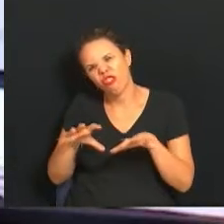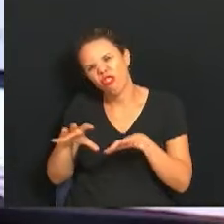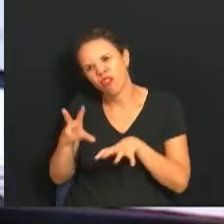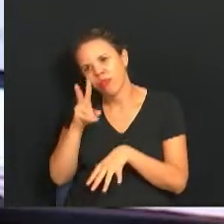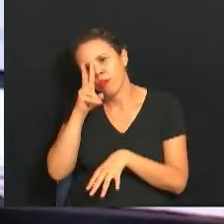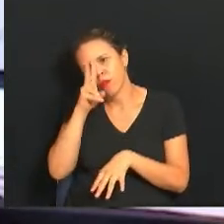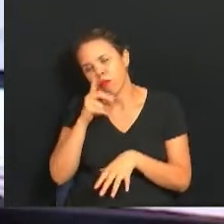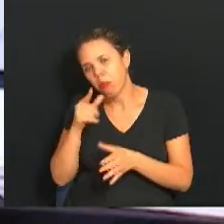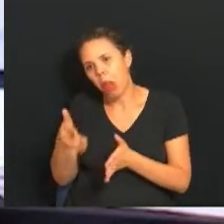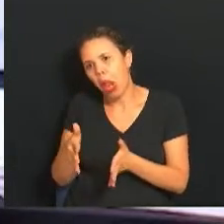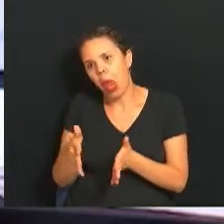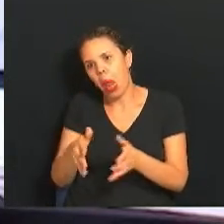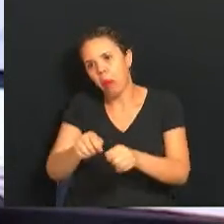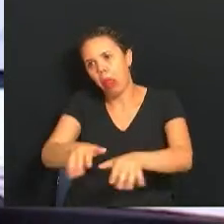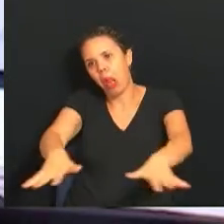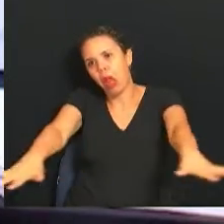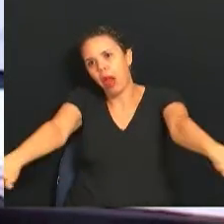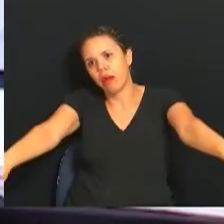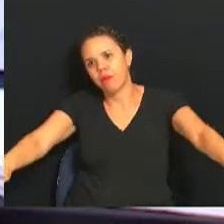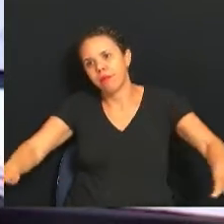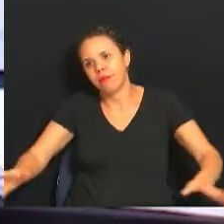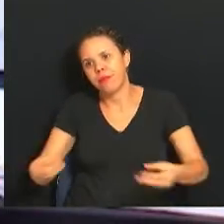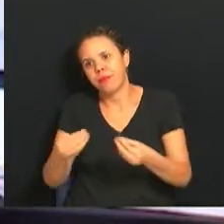esse córrego encheu